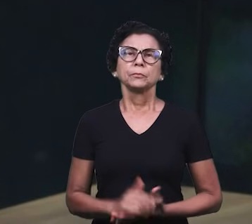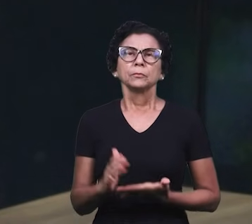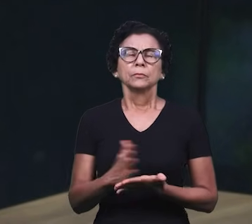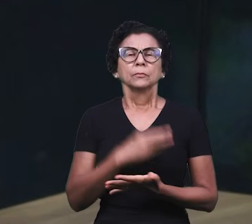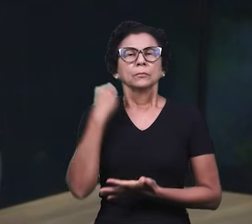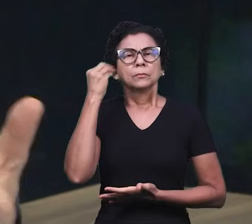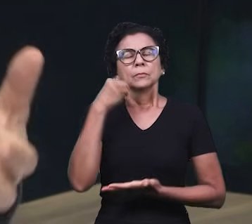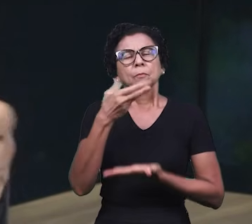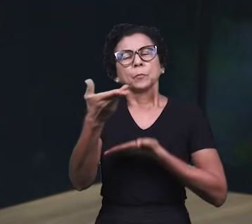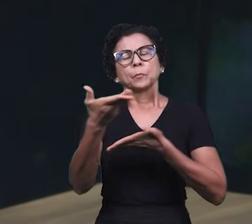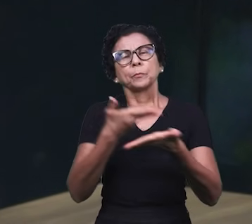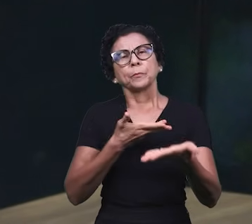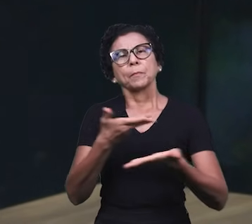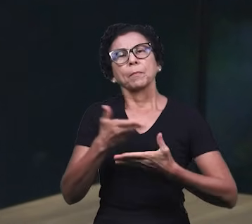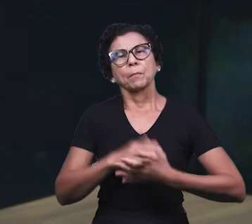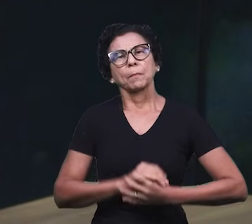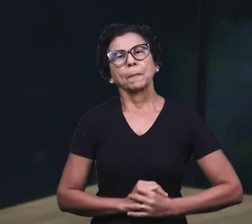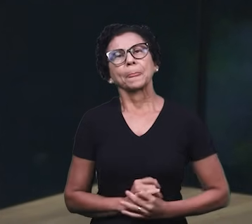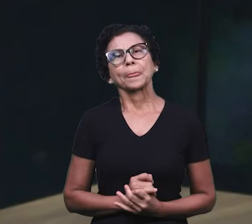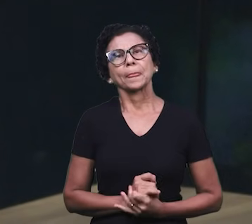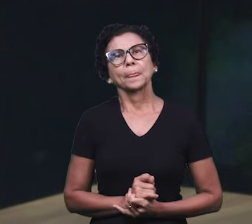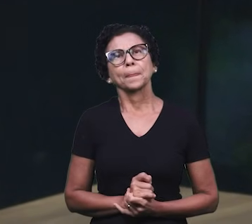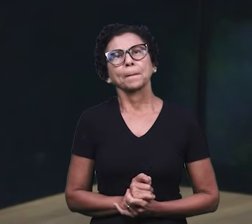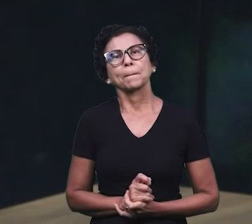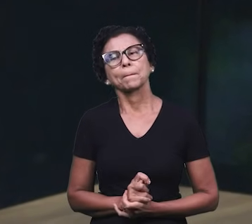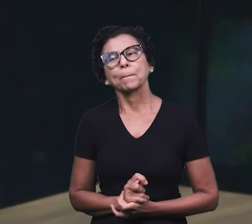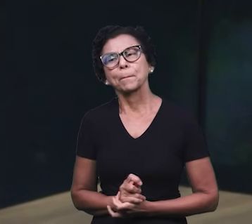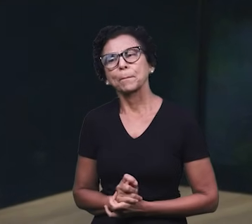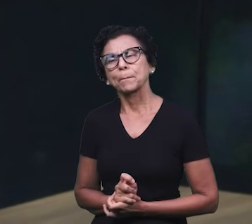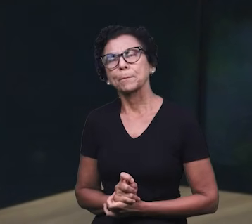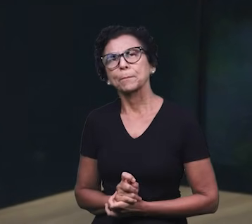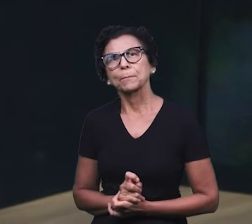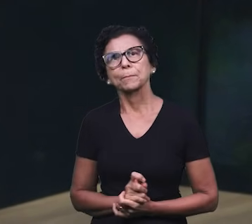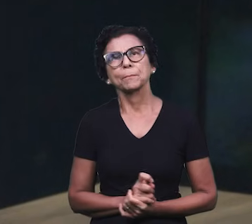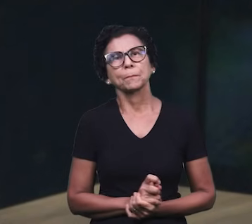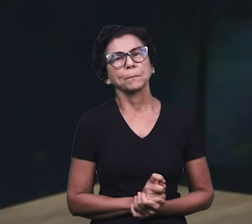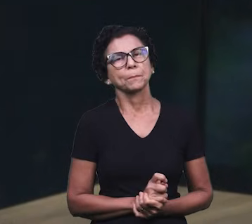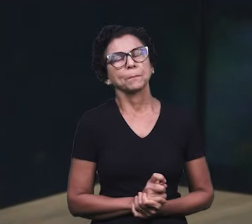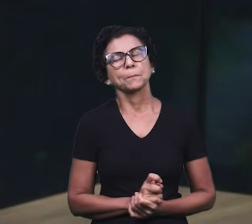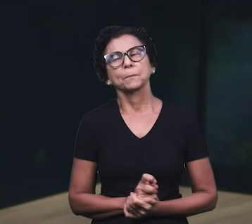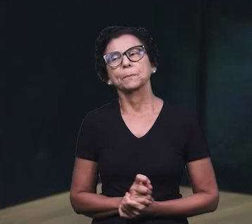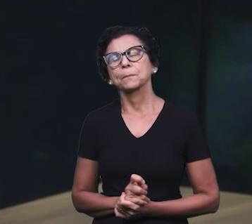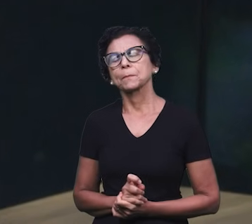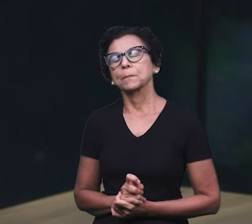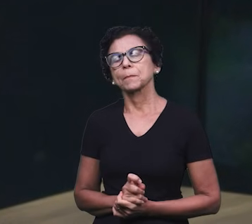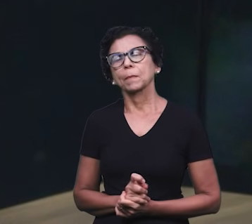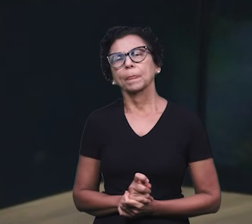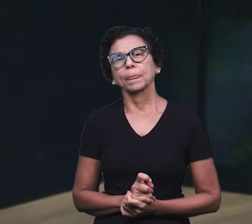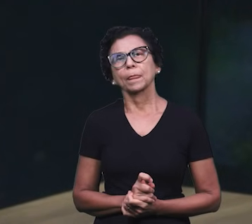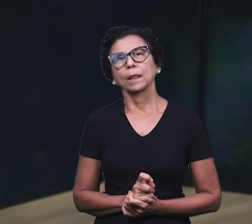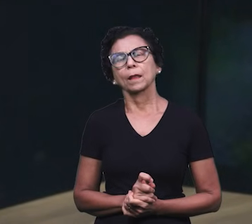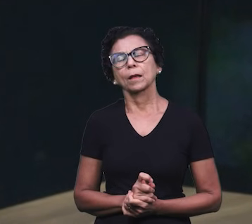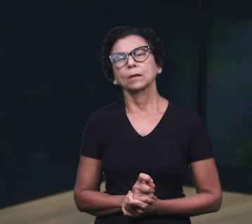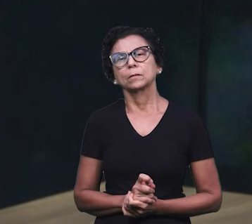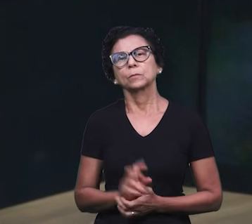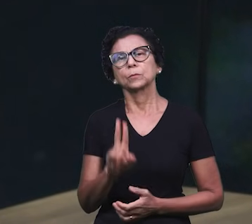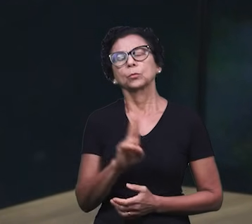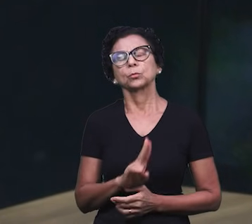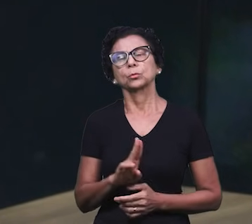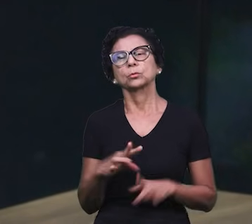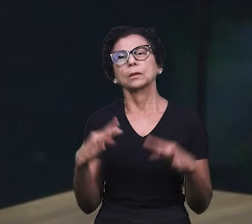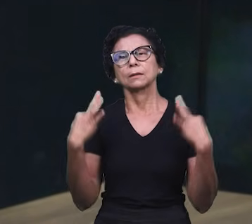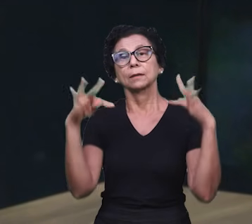experiências vividas pelas pessoas através do uso dessa tecnologia tão maravilhosa